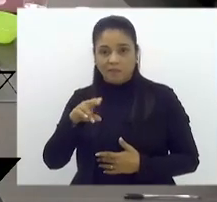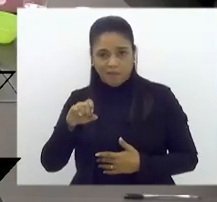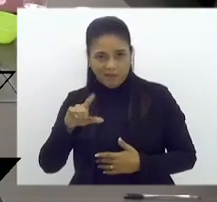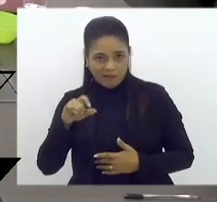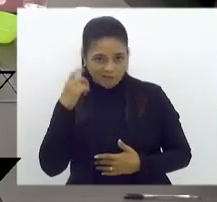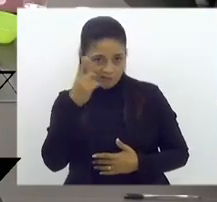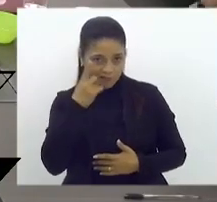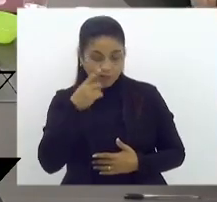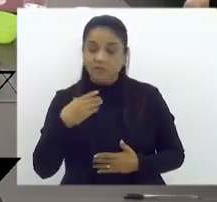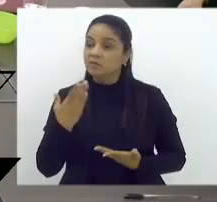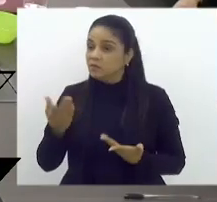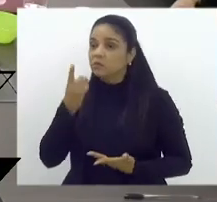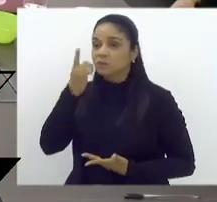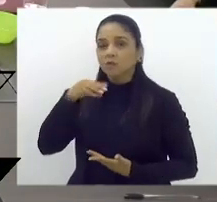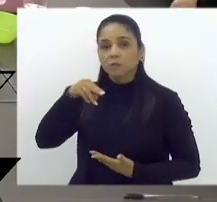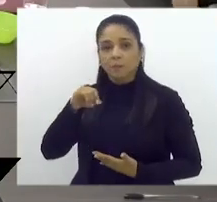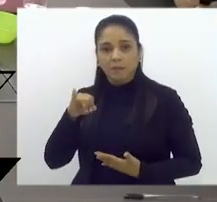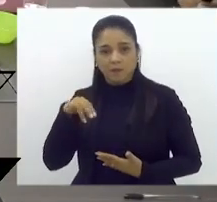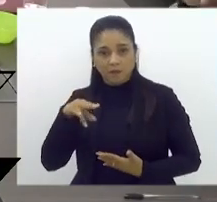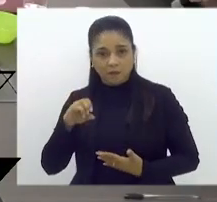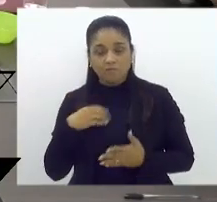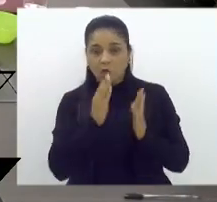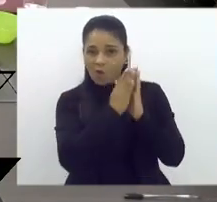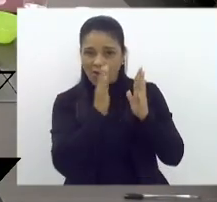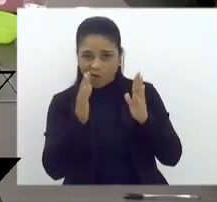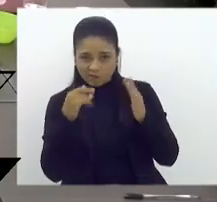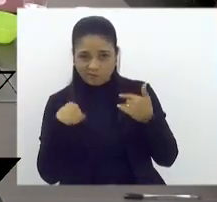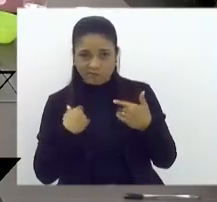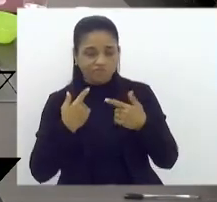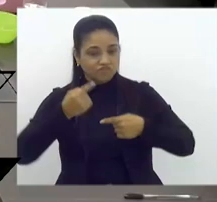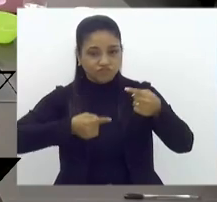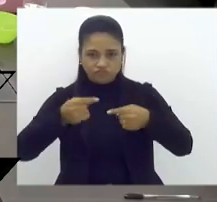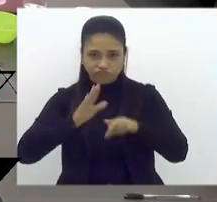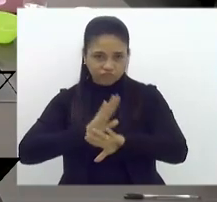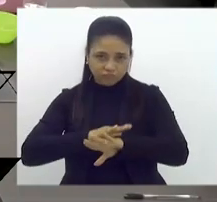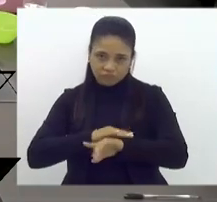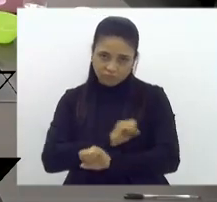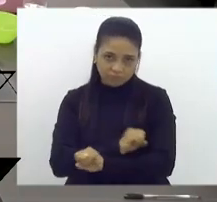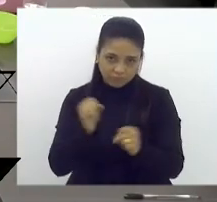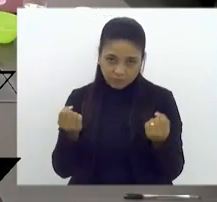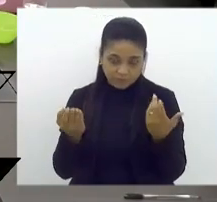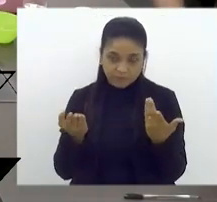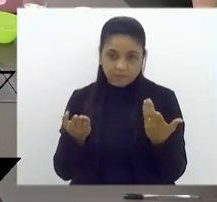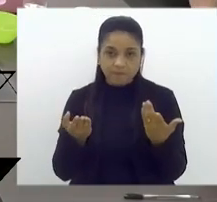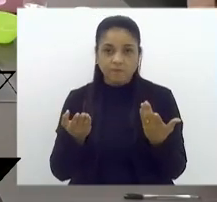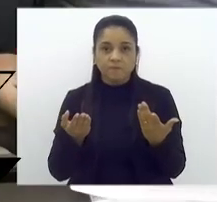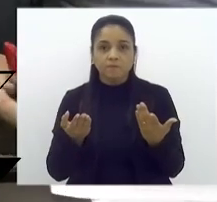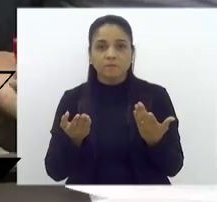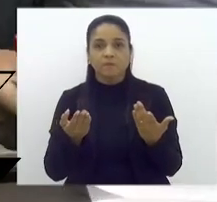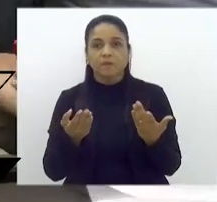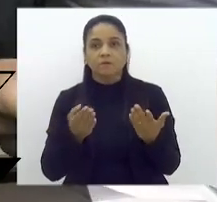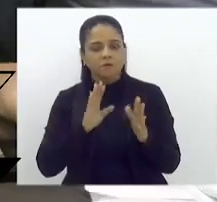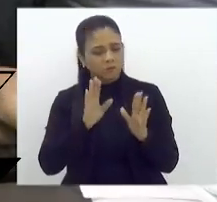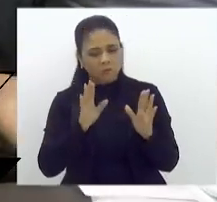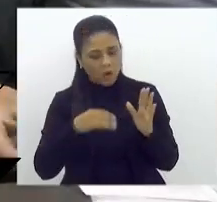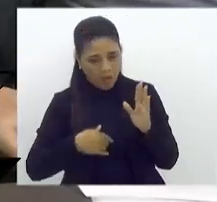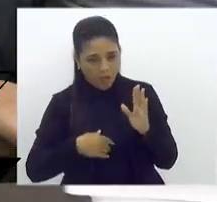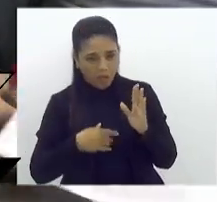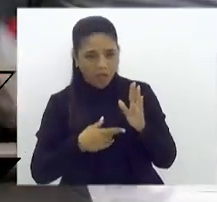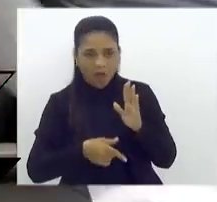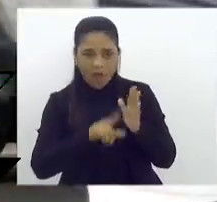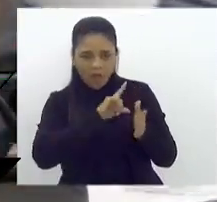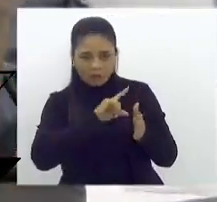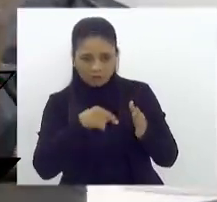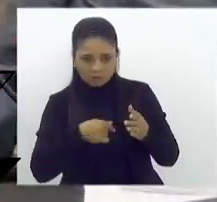não, deputado Mink. Pela ordem. Nós não vamos ter tempo de discutir hoje. Vossa Excelência quer antecipar o projeto? Não. A gente